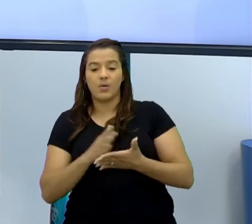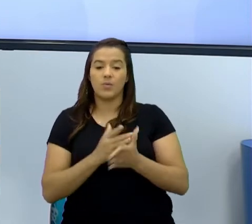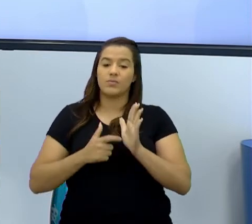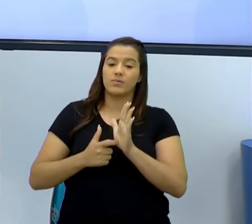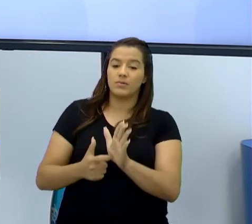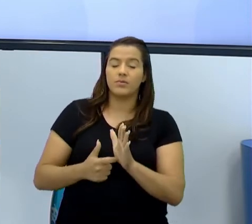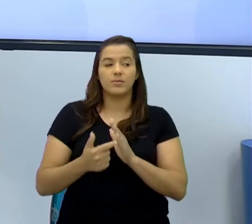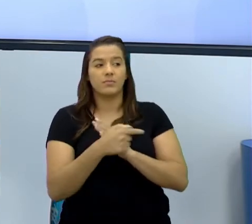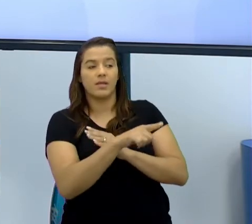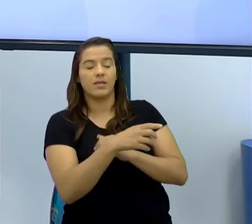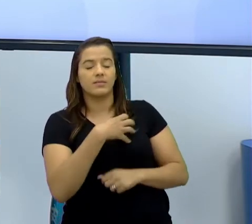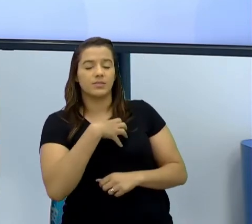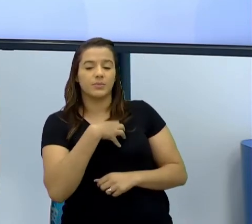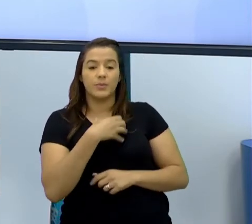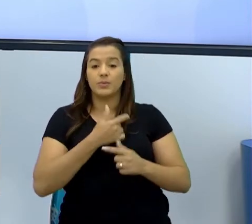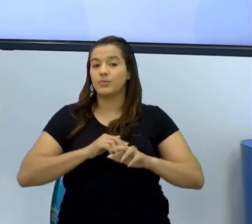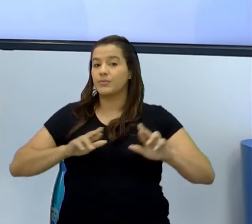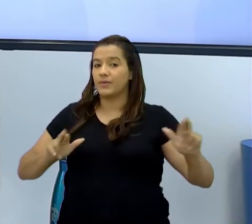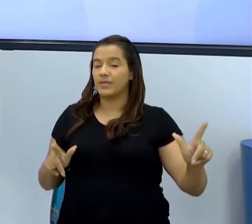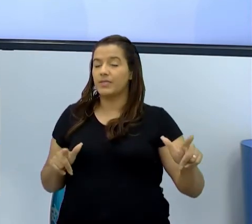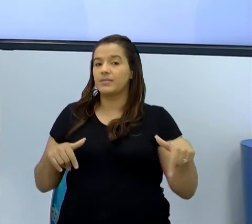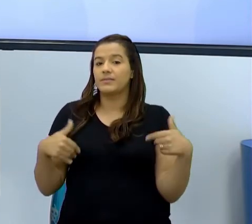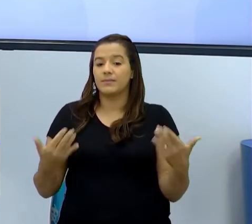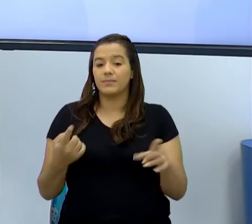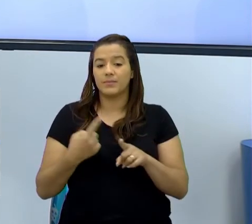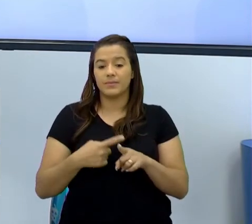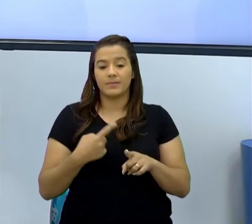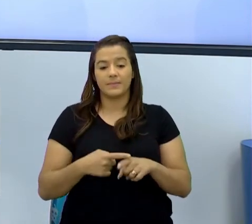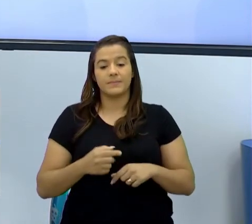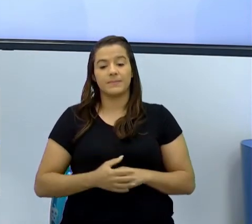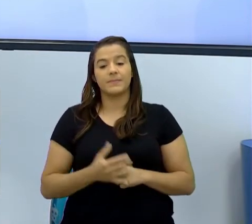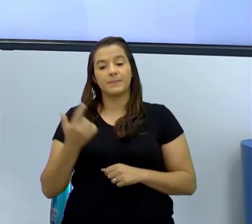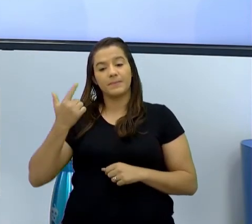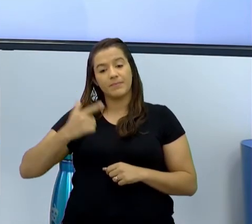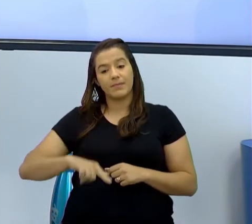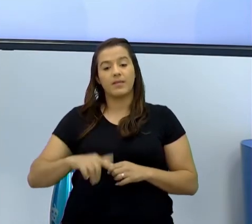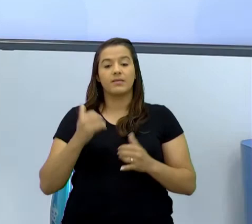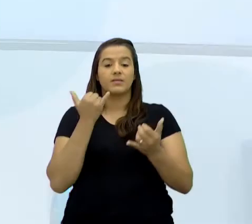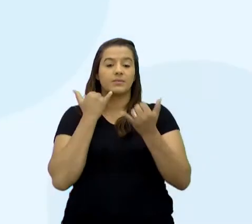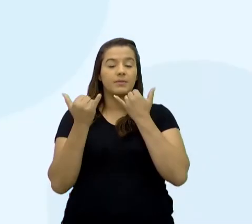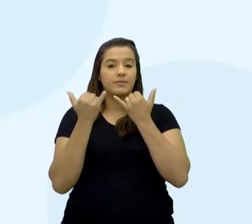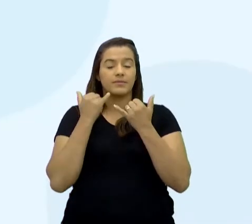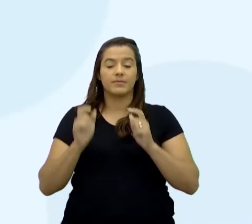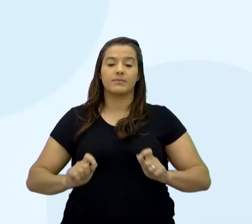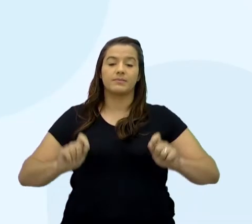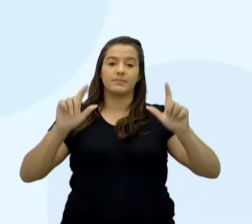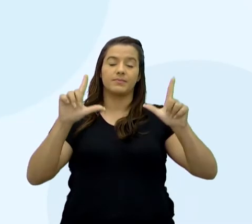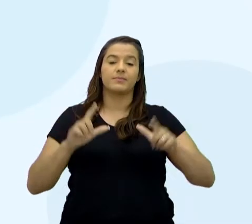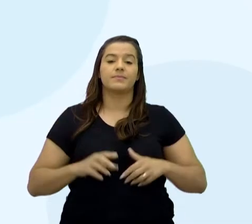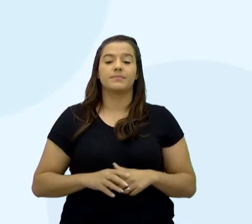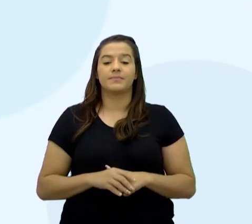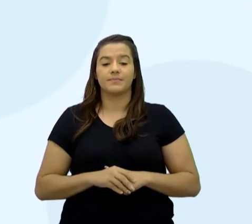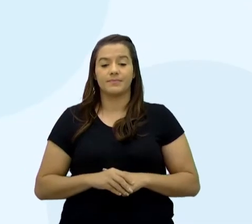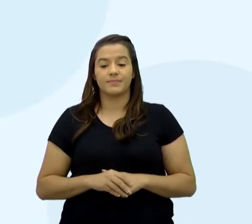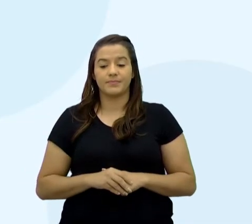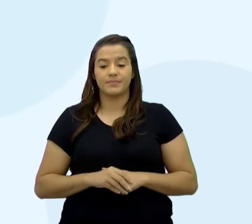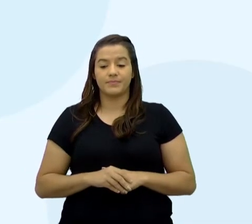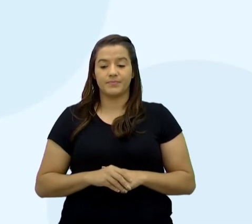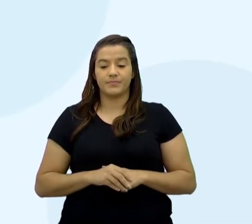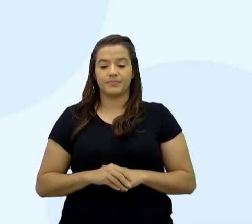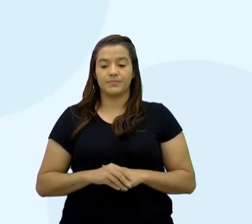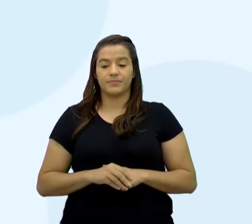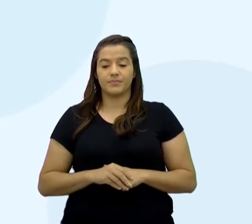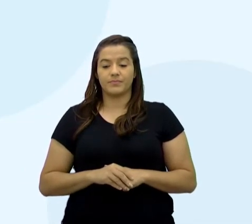para Silene outras, ok? Temos aí mais uma informação para vocês na tela. Vamos lá.